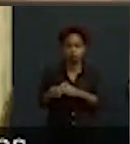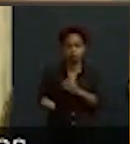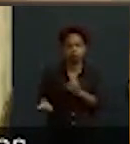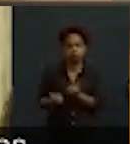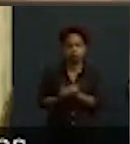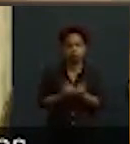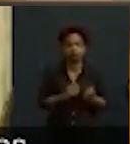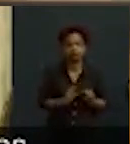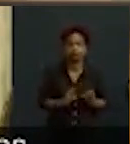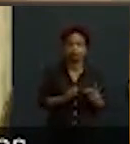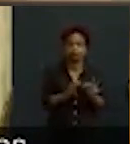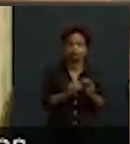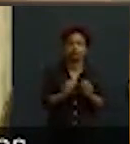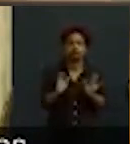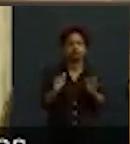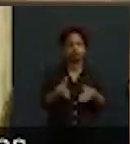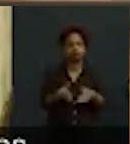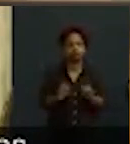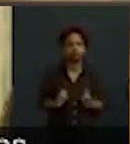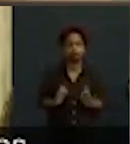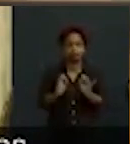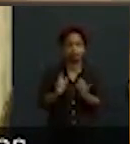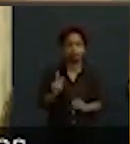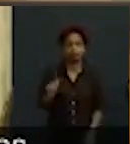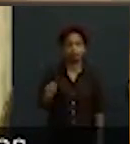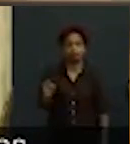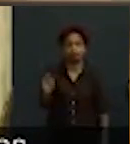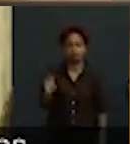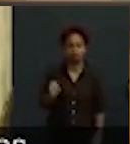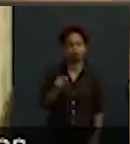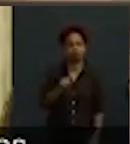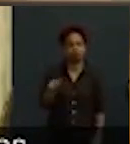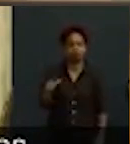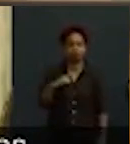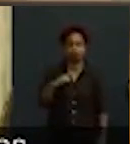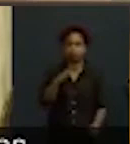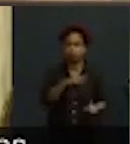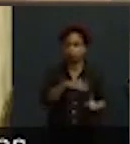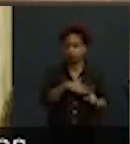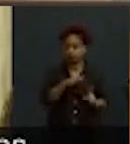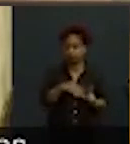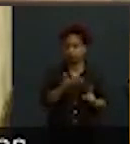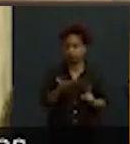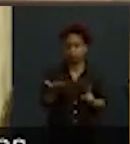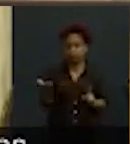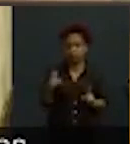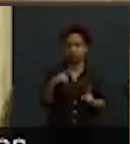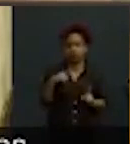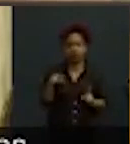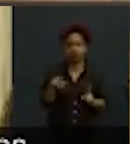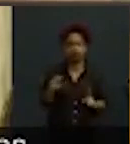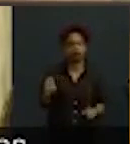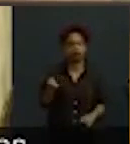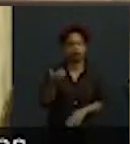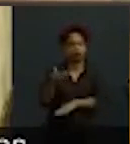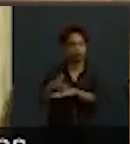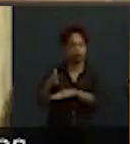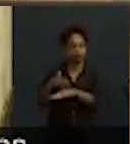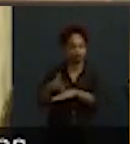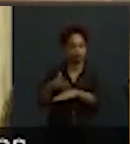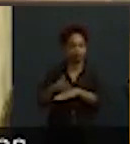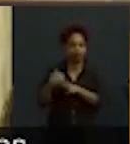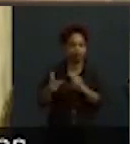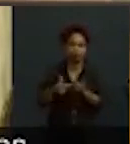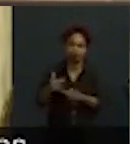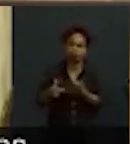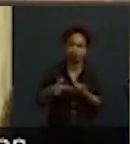Apoio Técnico Especializado, GAT, quisesse homenagear o seu ex-estagiário, que